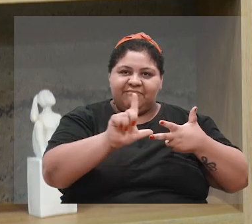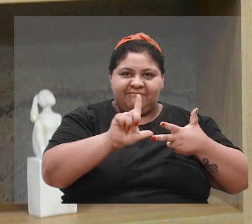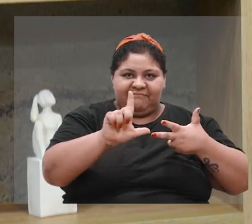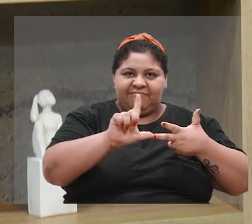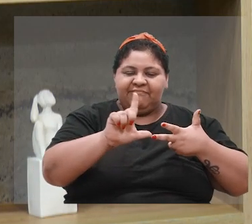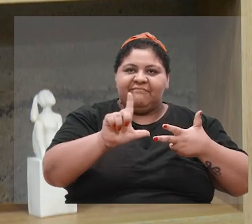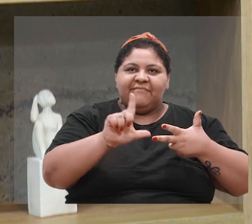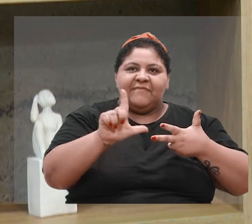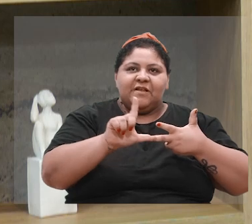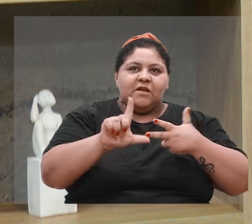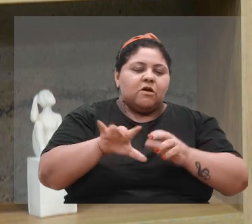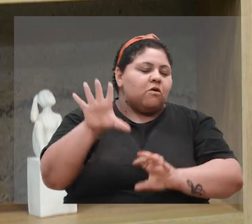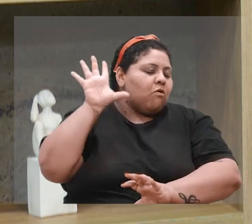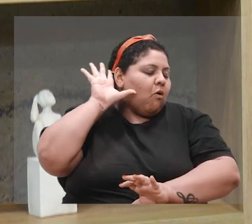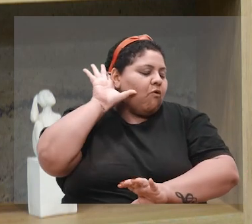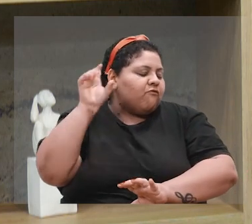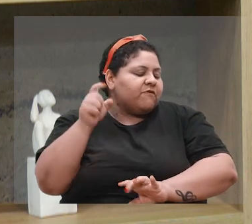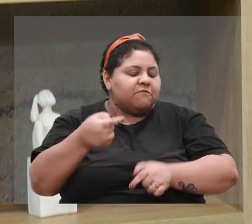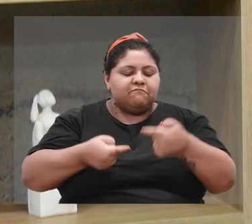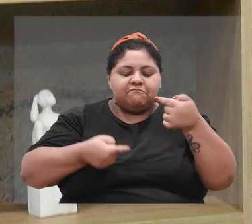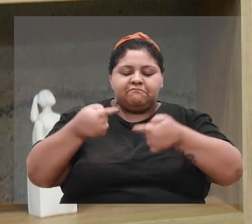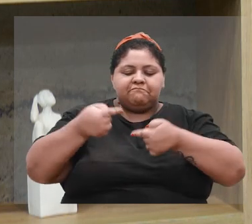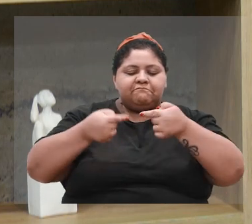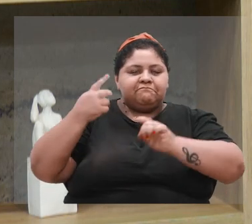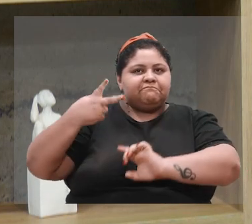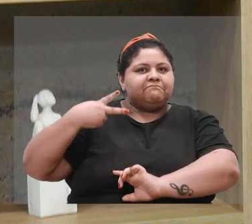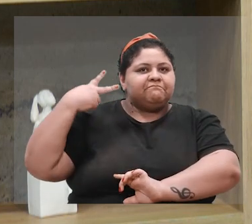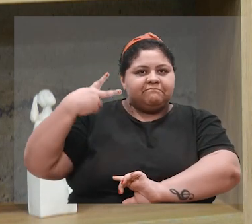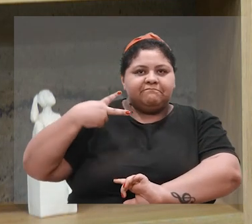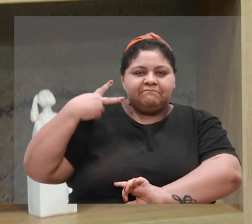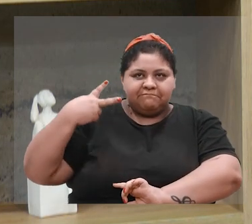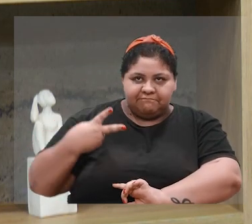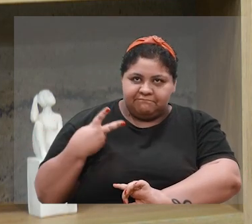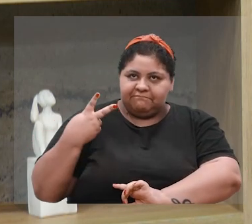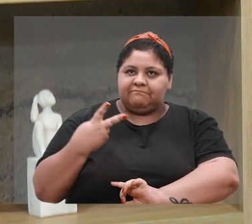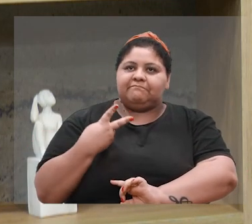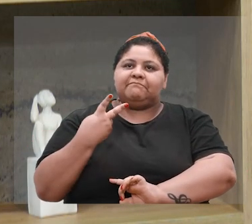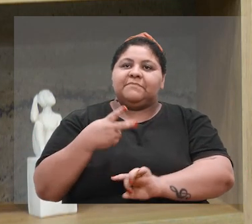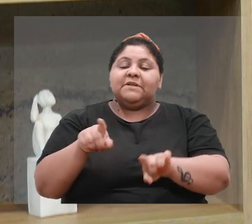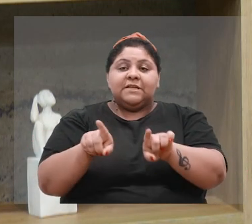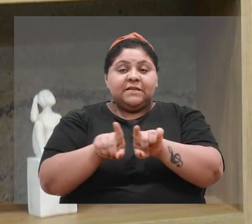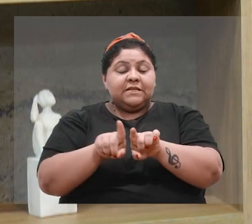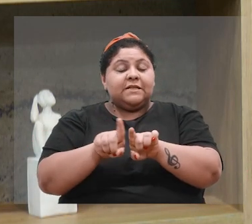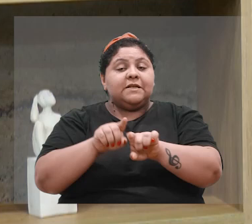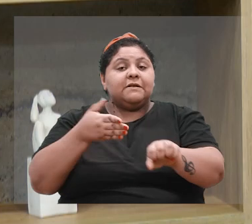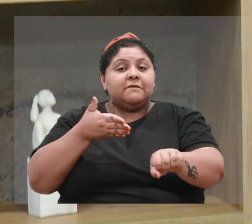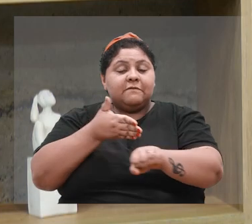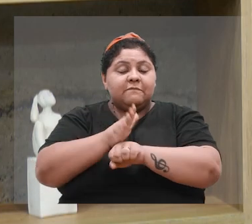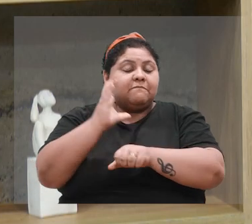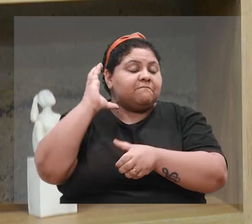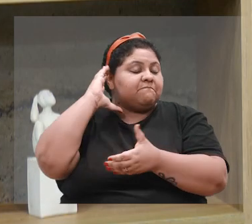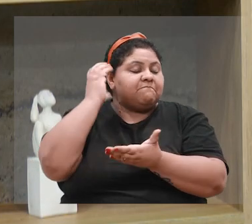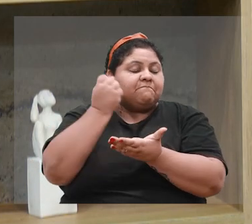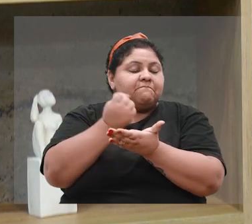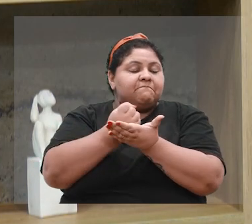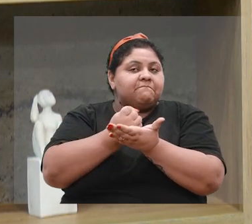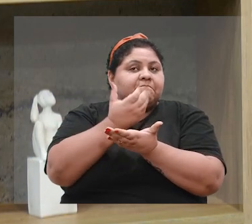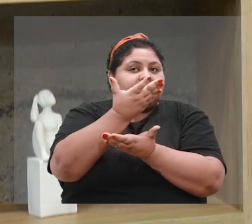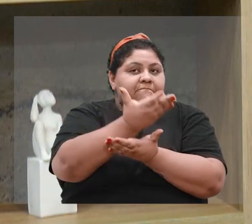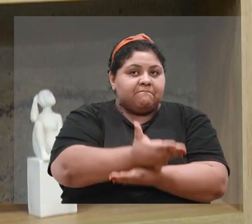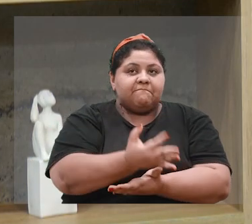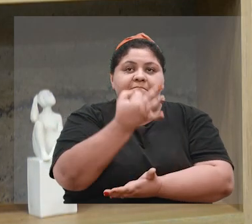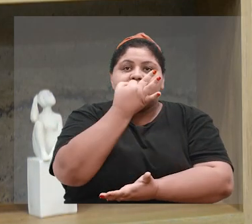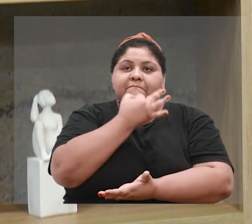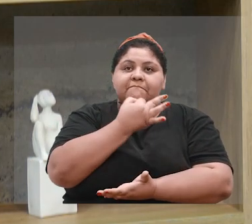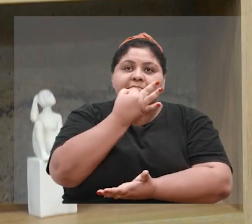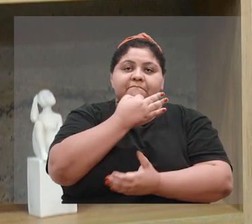19ª legislatura, ouvindo e debatendo com os vereadores, como parte também integrante do podcast